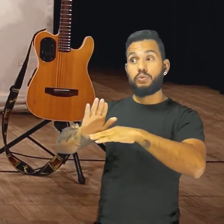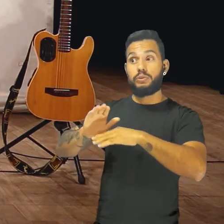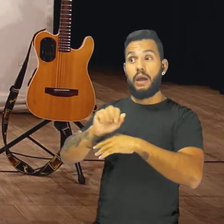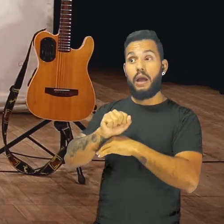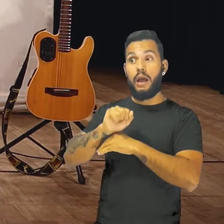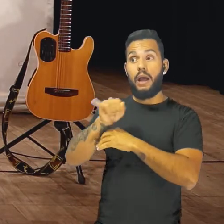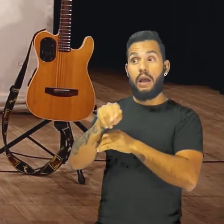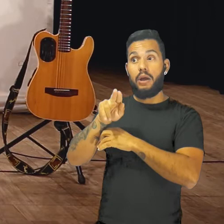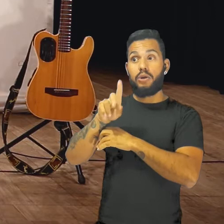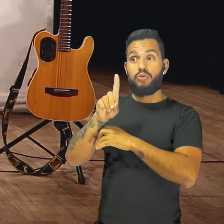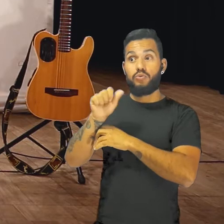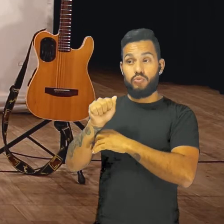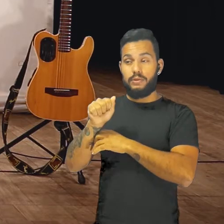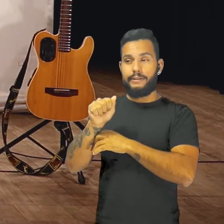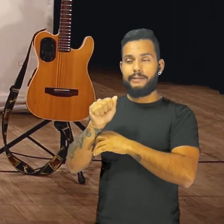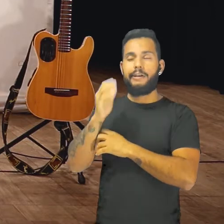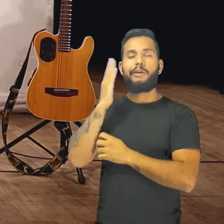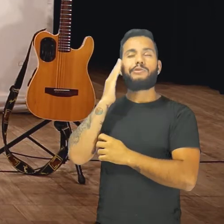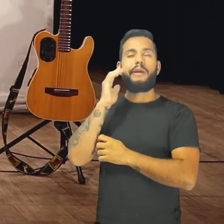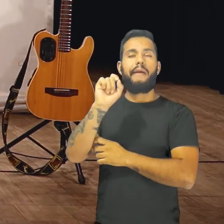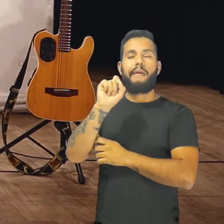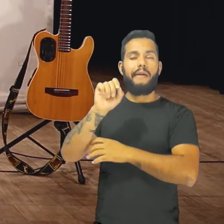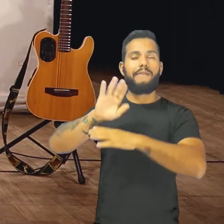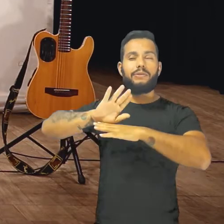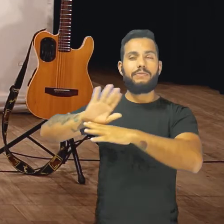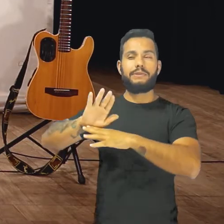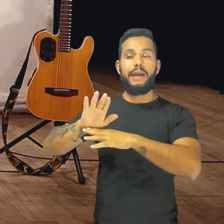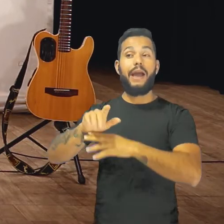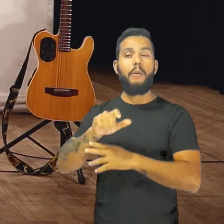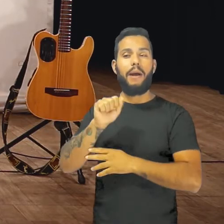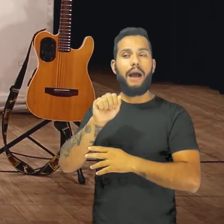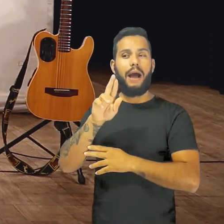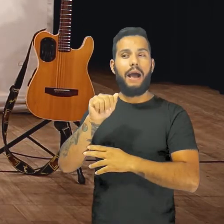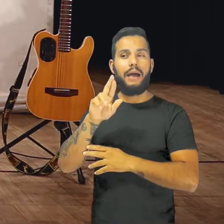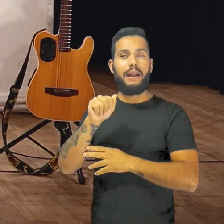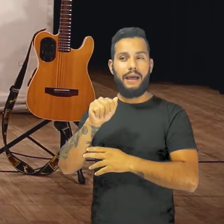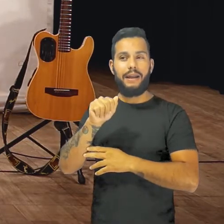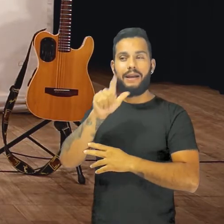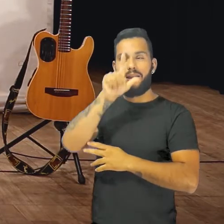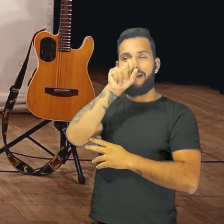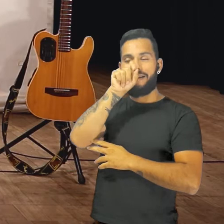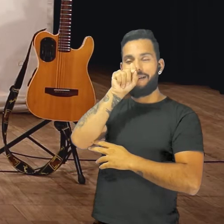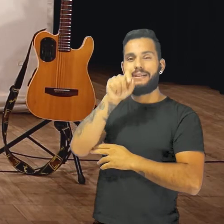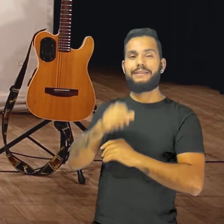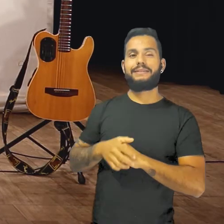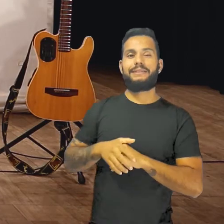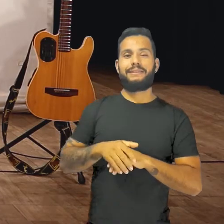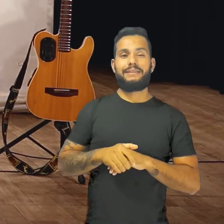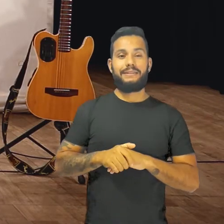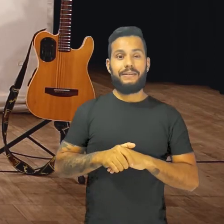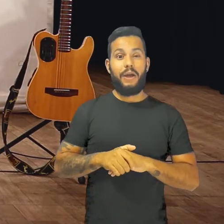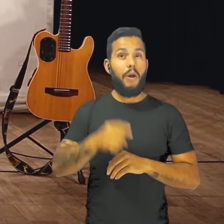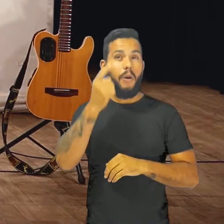ajuda. E sei quem vai ajudar vocês. É uma ararinha, de nome Aurorinha.